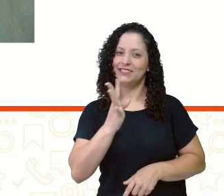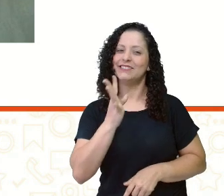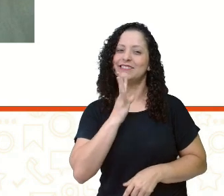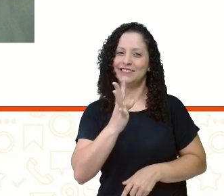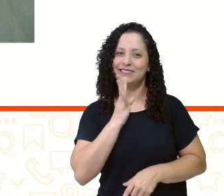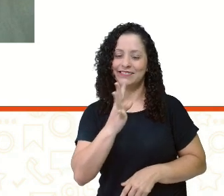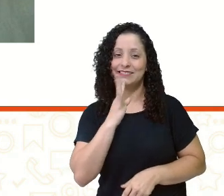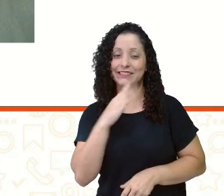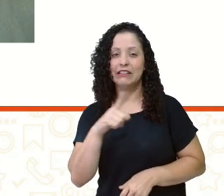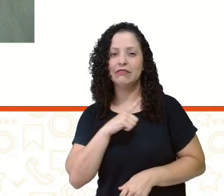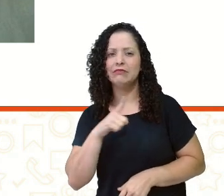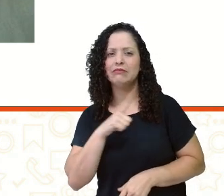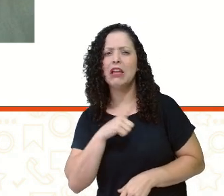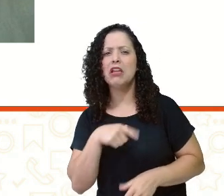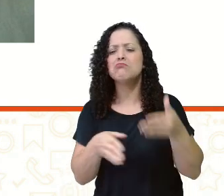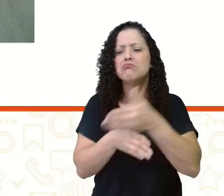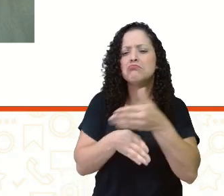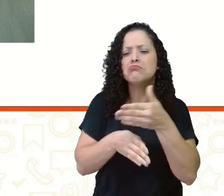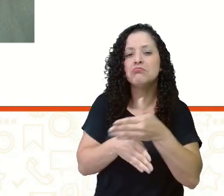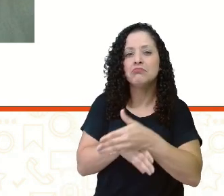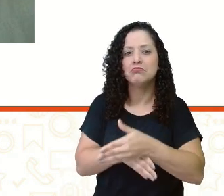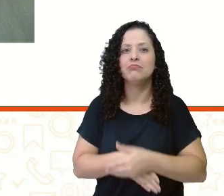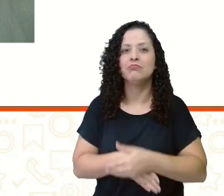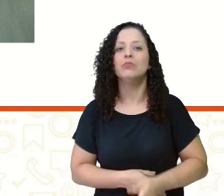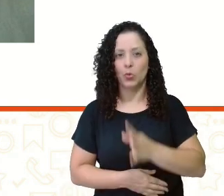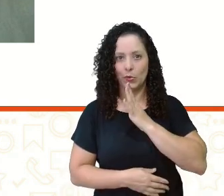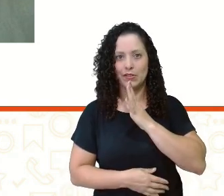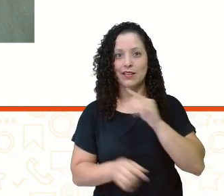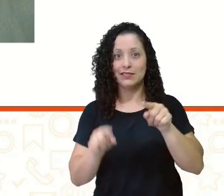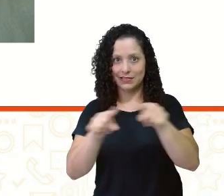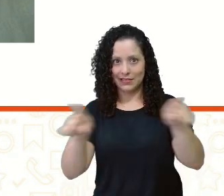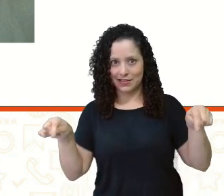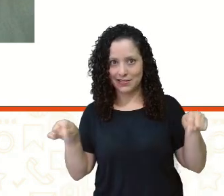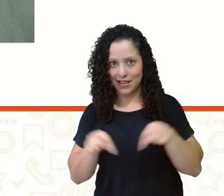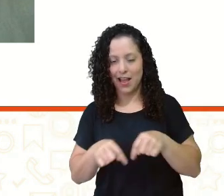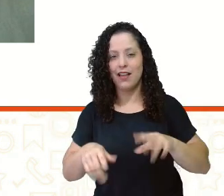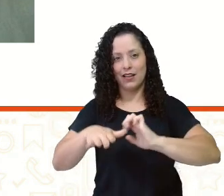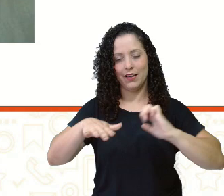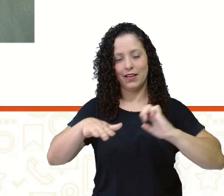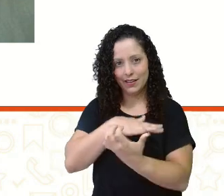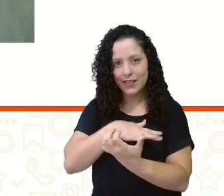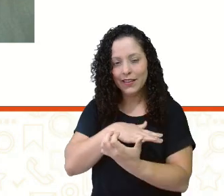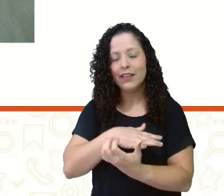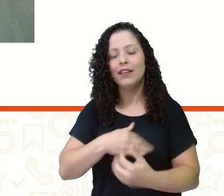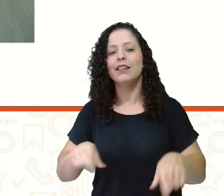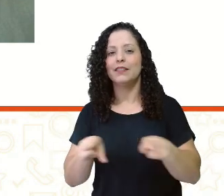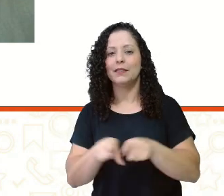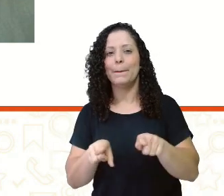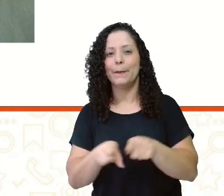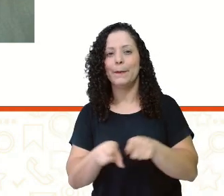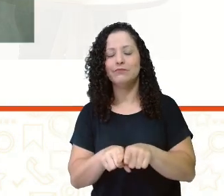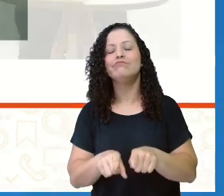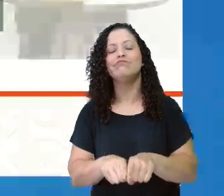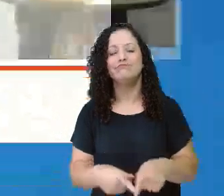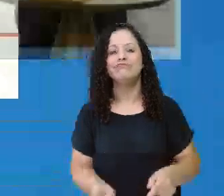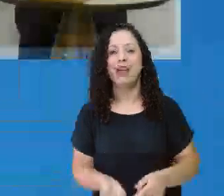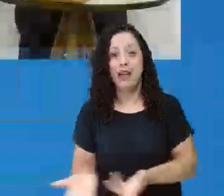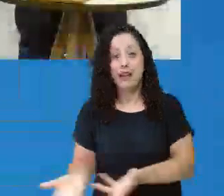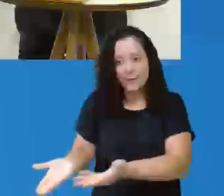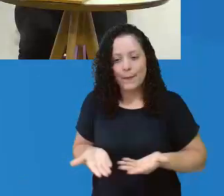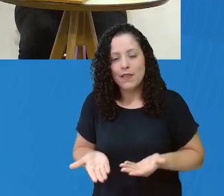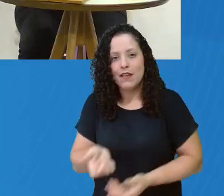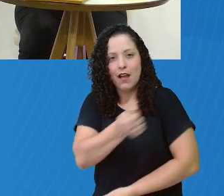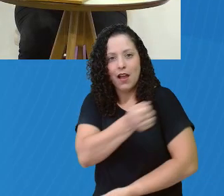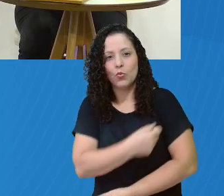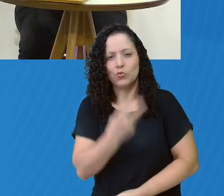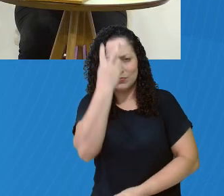a gente tem acesso a esse material na nossa rede de ensino. As salas de recursos que atende o estudante cego. Elas receberam